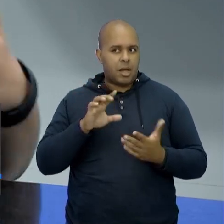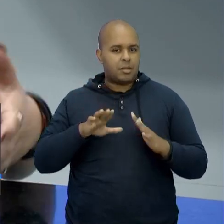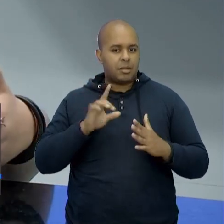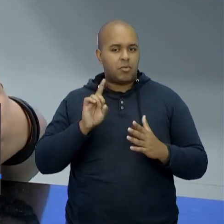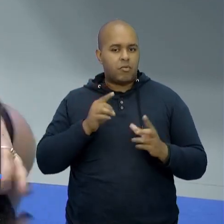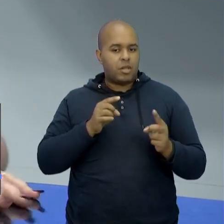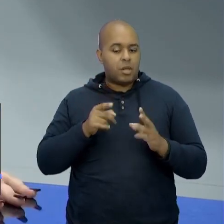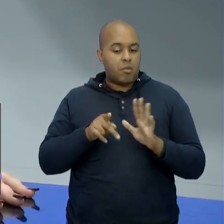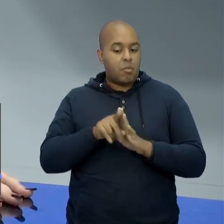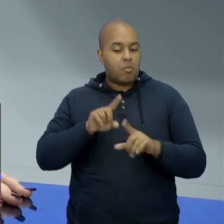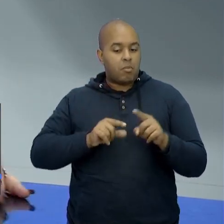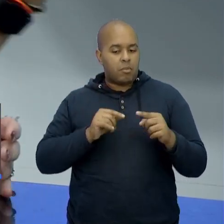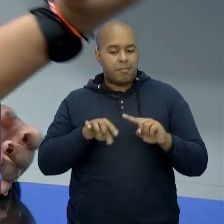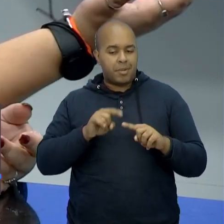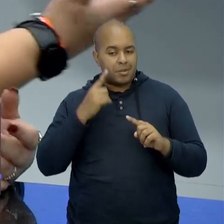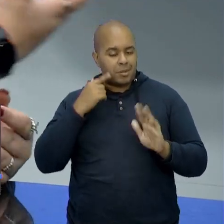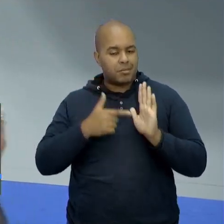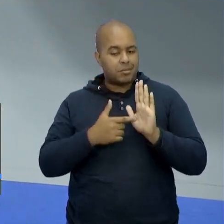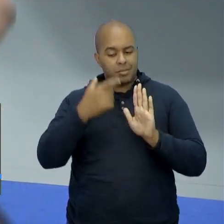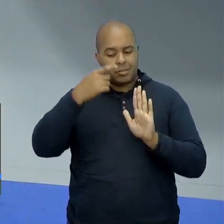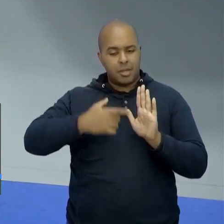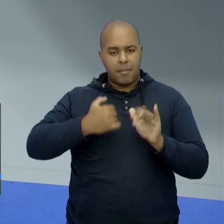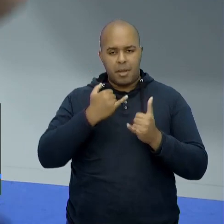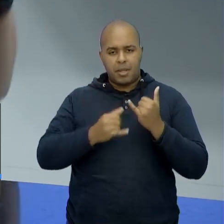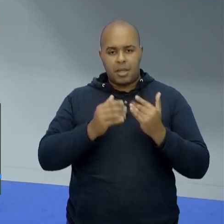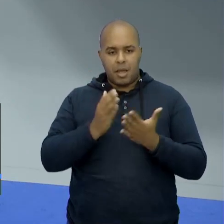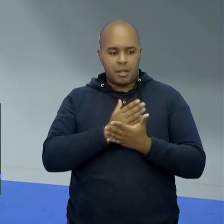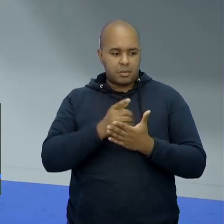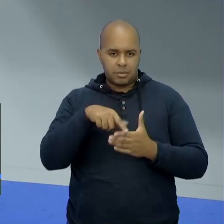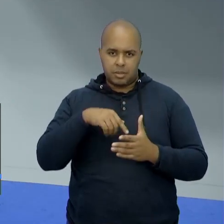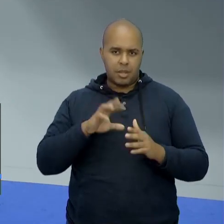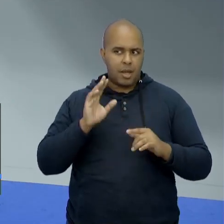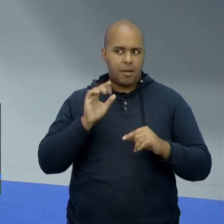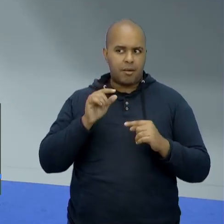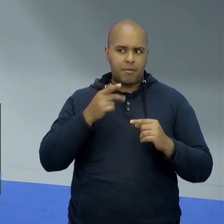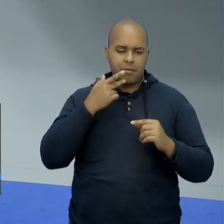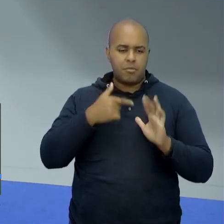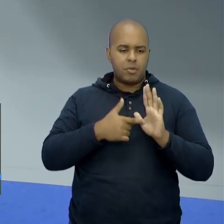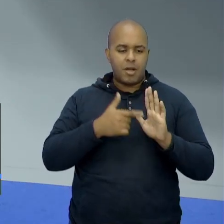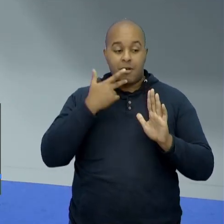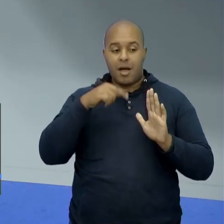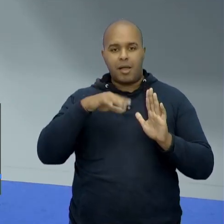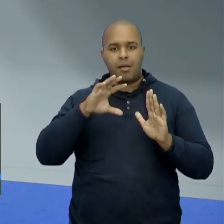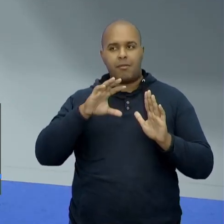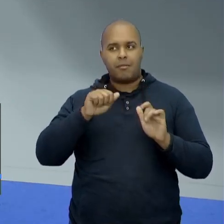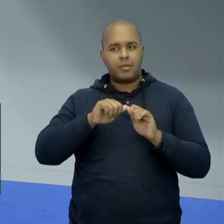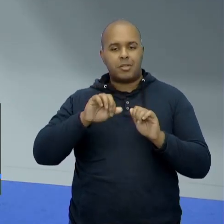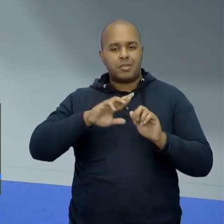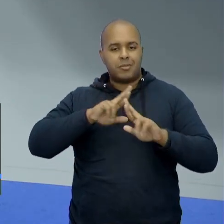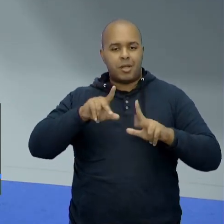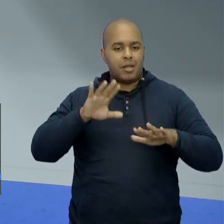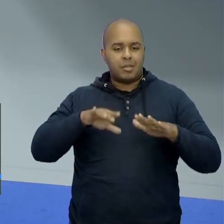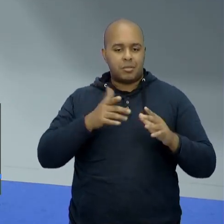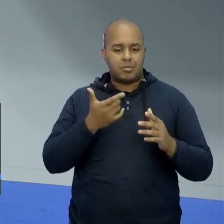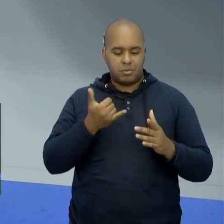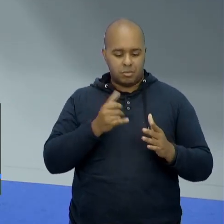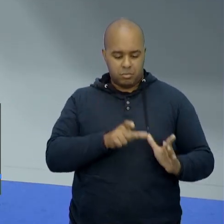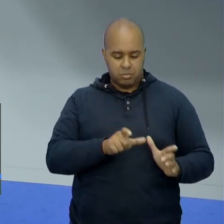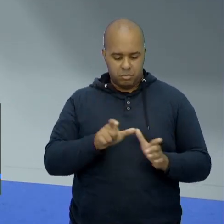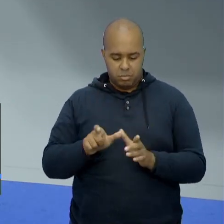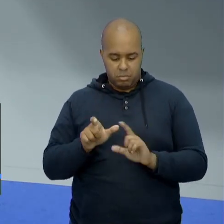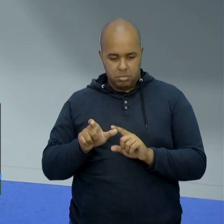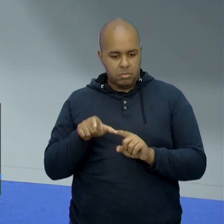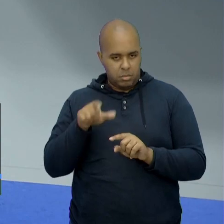necessariamente vender o produto, mas você dá uma cara de que aquilo está fazendo uma mega diferença e você não fez nada, entendeu? Tipo, eu mudei meu celular de lugar e falei,